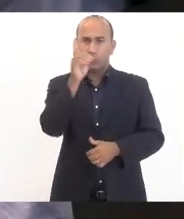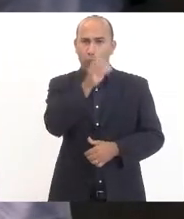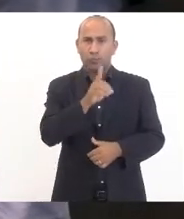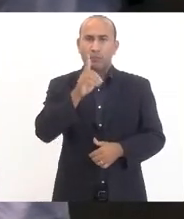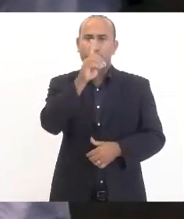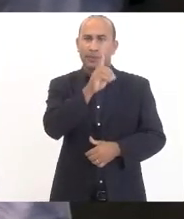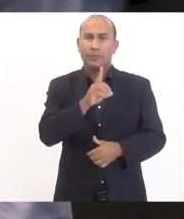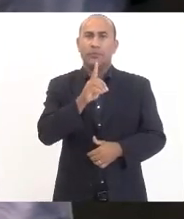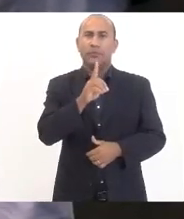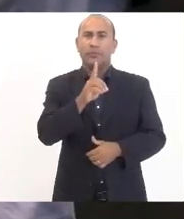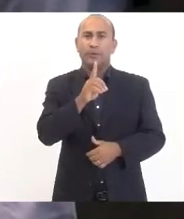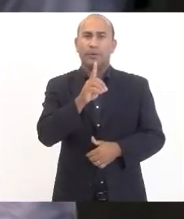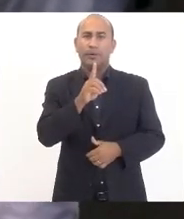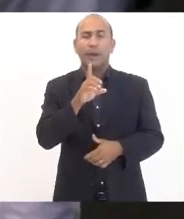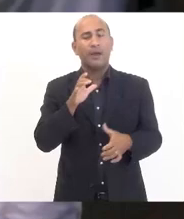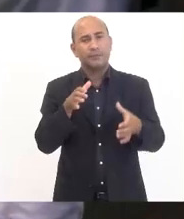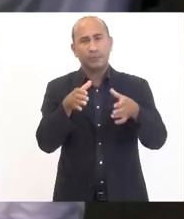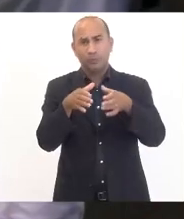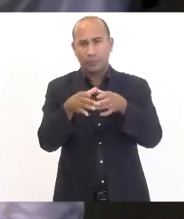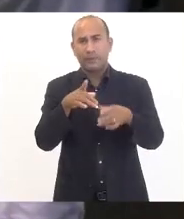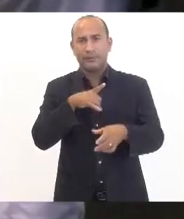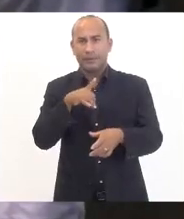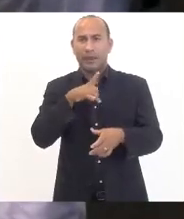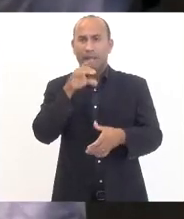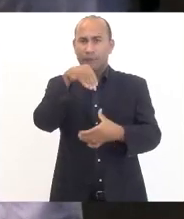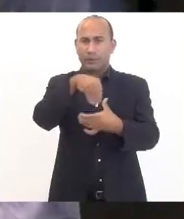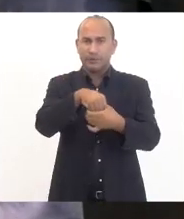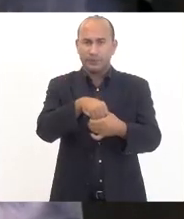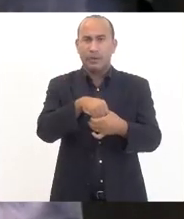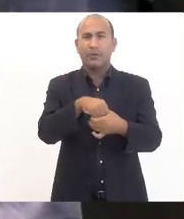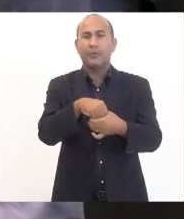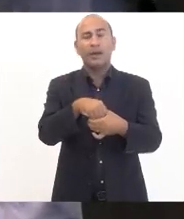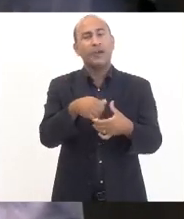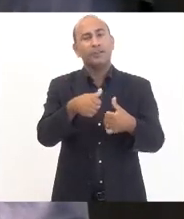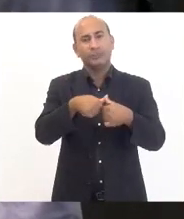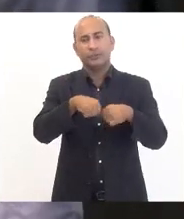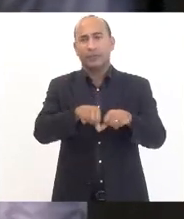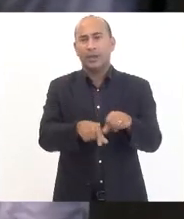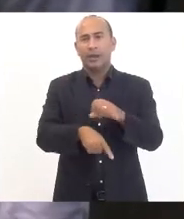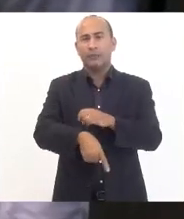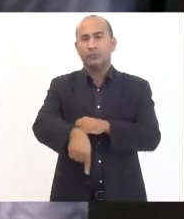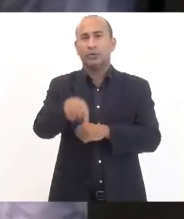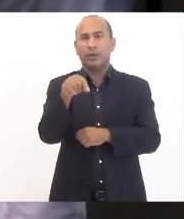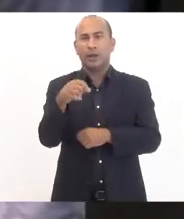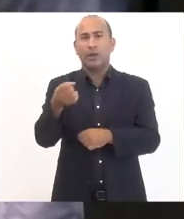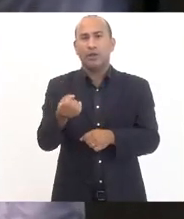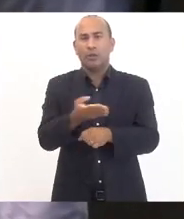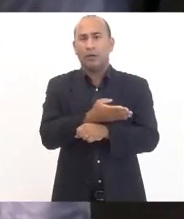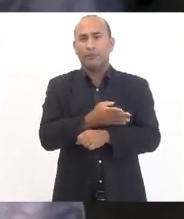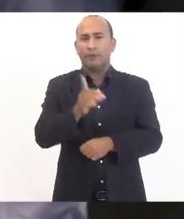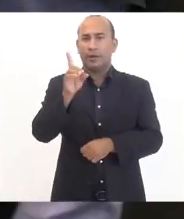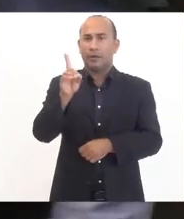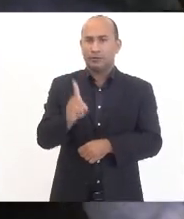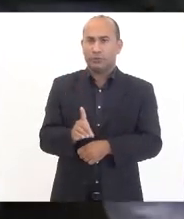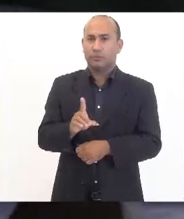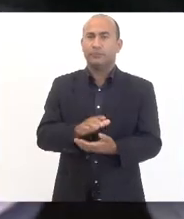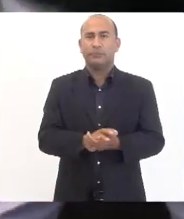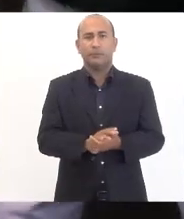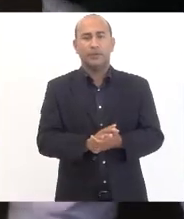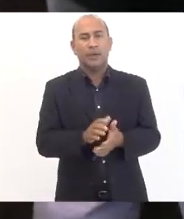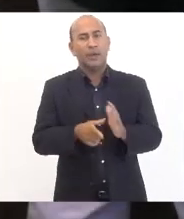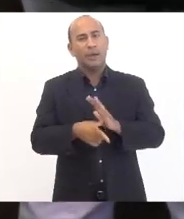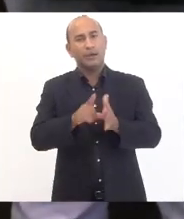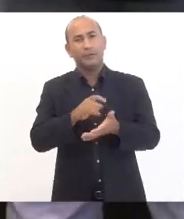essa Irmandade ela terá eleição e estará elegendo a sua nova diretoria. Então, de